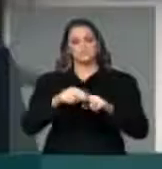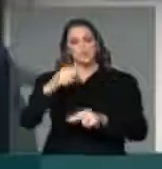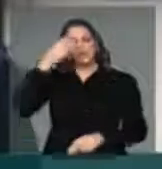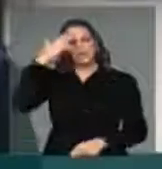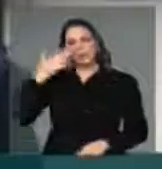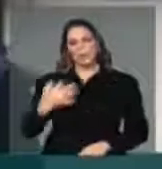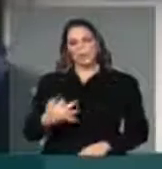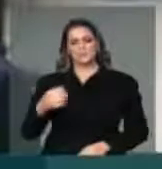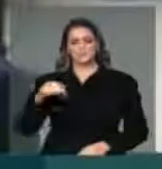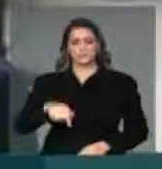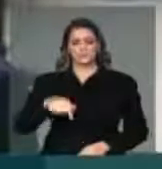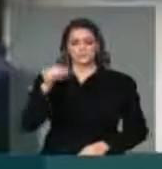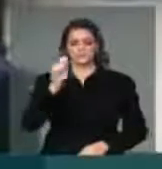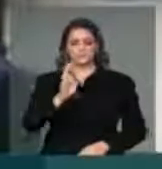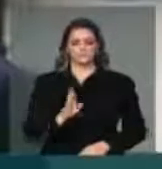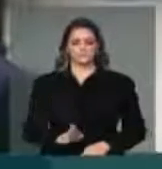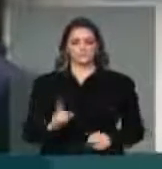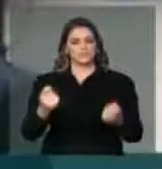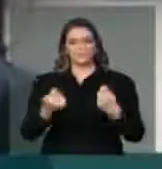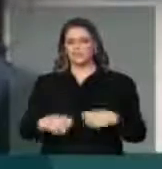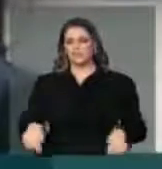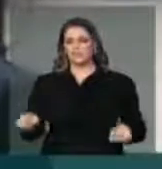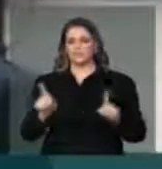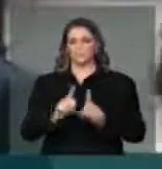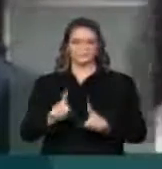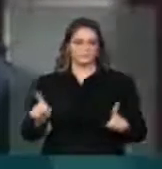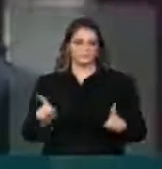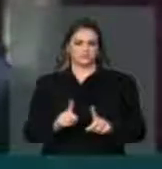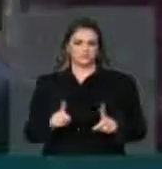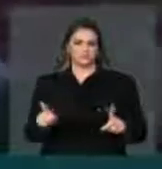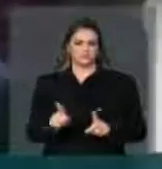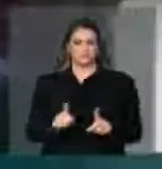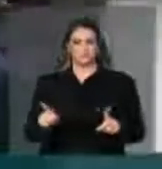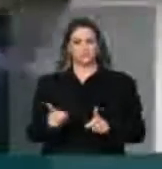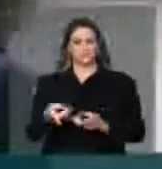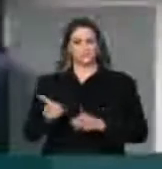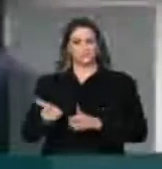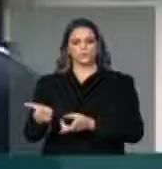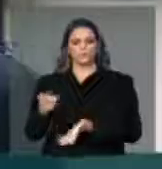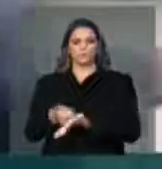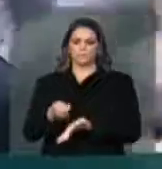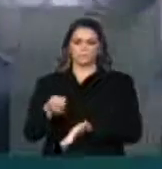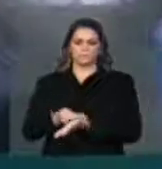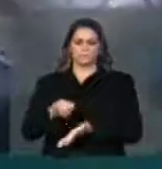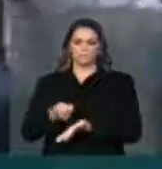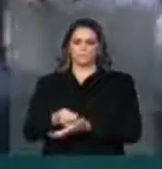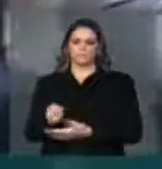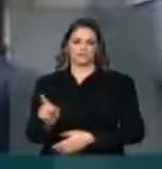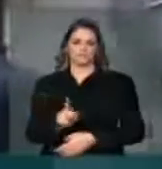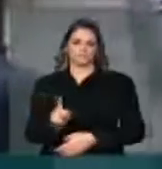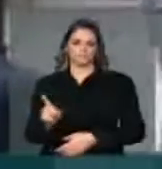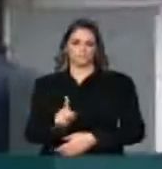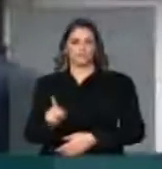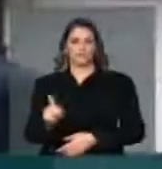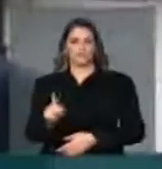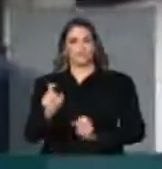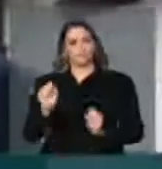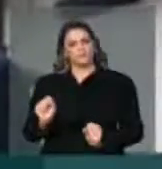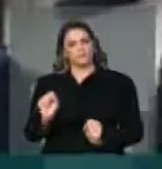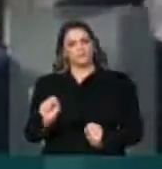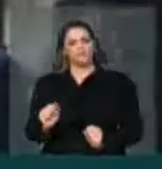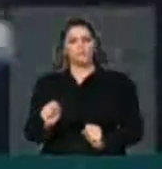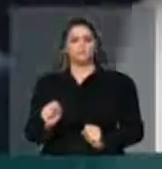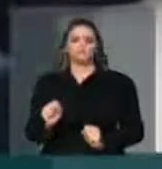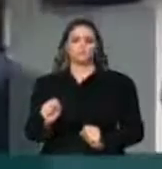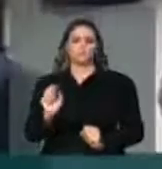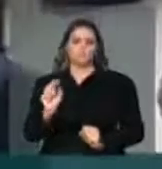de que nós, aqui no Brasil, não precisamos avançar nesse processo do extintor de incêndio. Podemos facultar